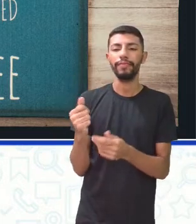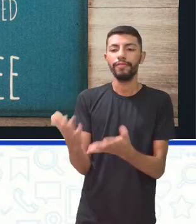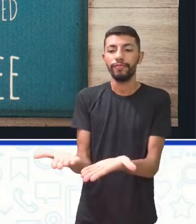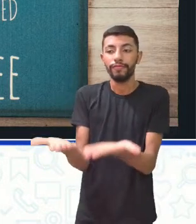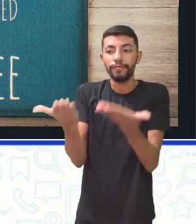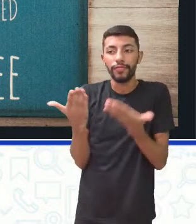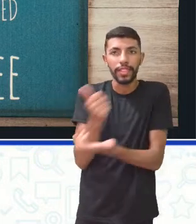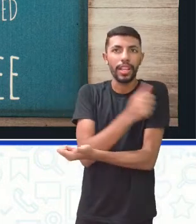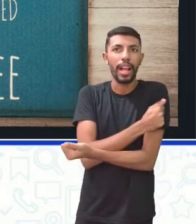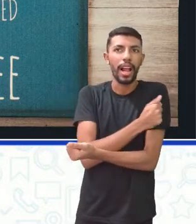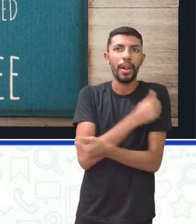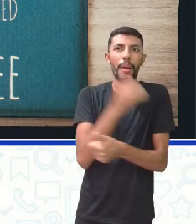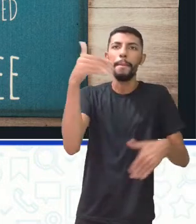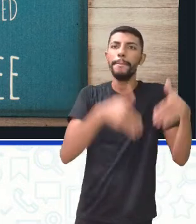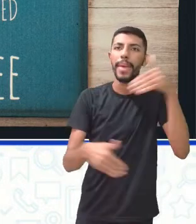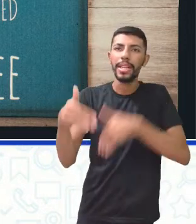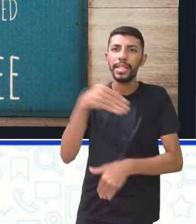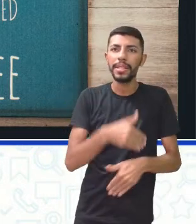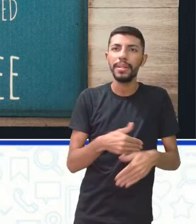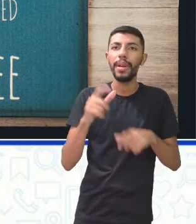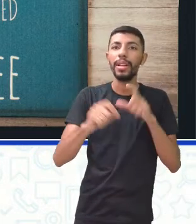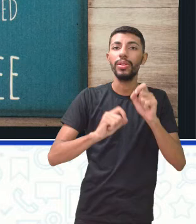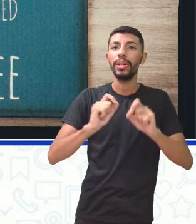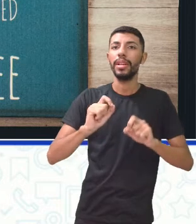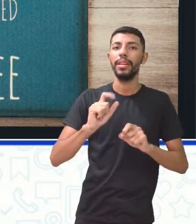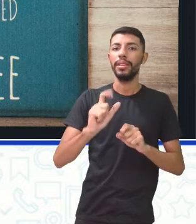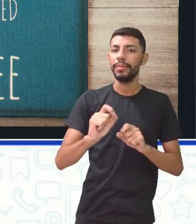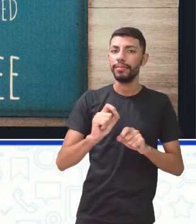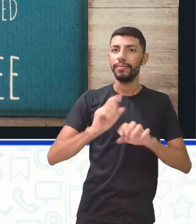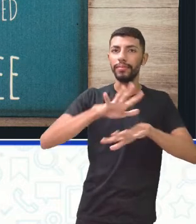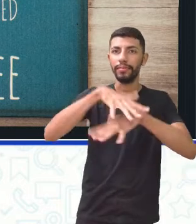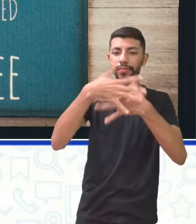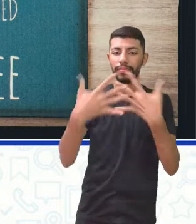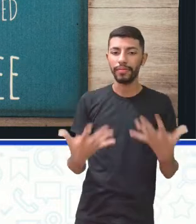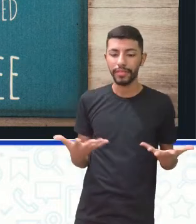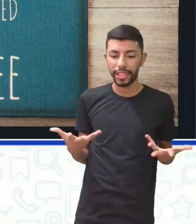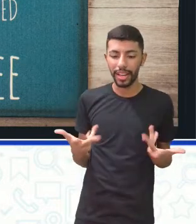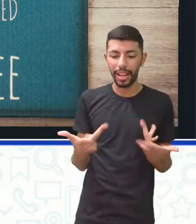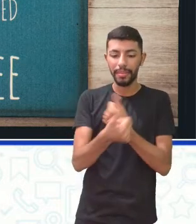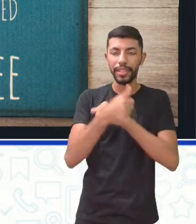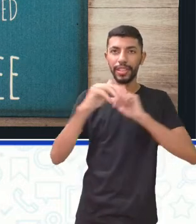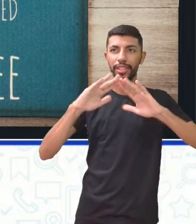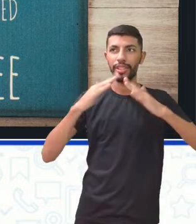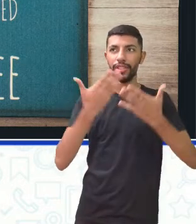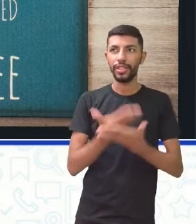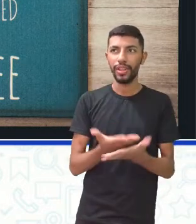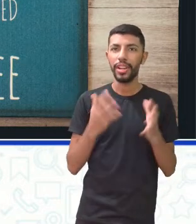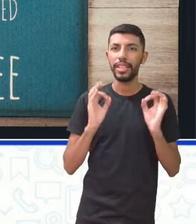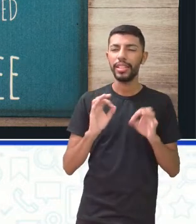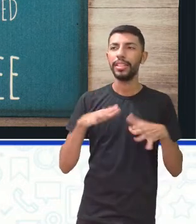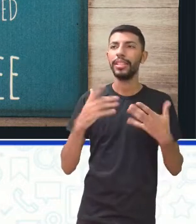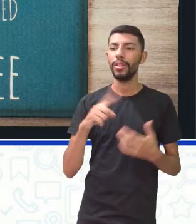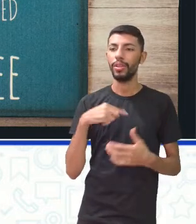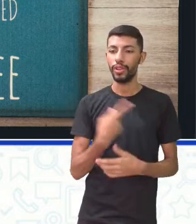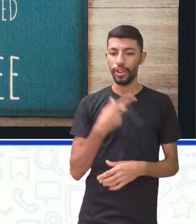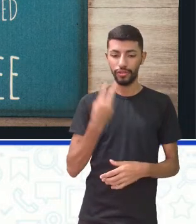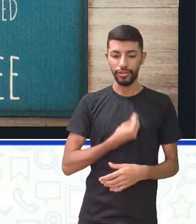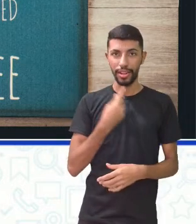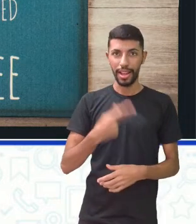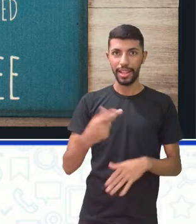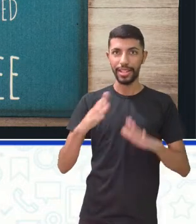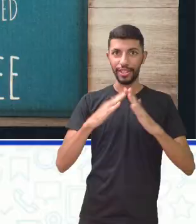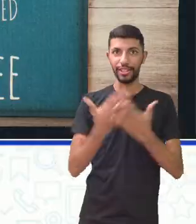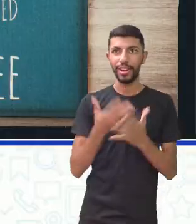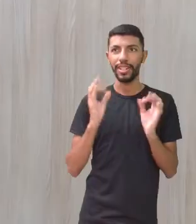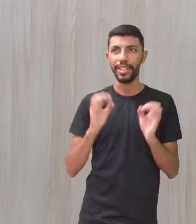a participarem do Festival de Talentos de uma escola. Então, a gente está aqui na EMAD. Vamos Sim. imaginar que está tendo um festival